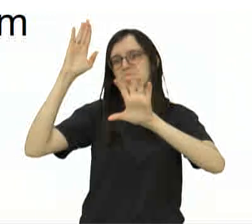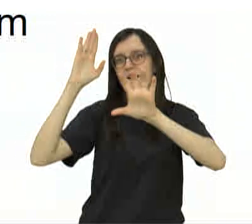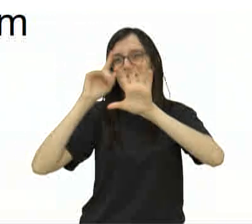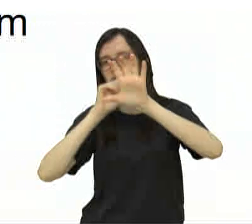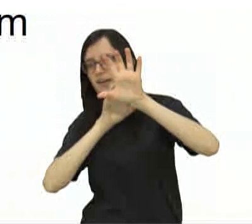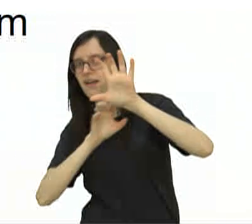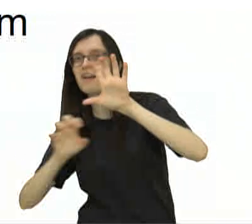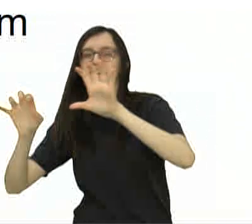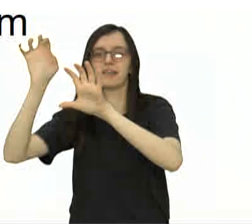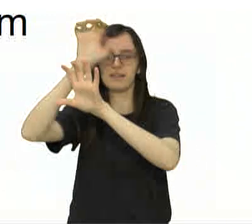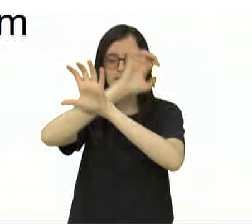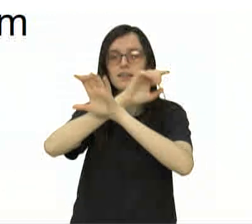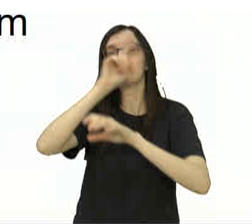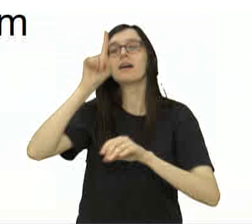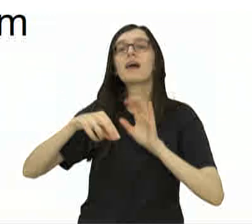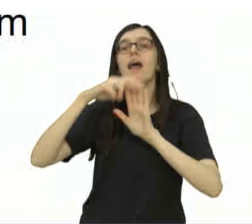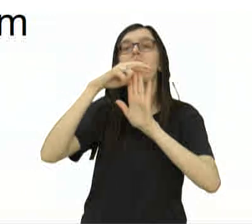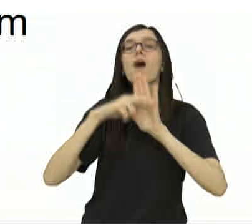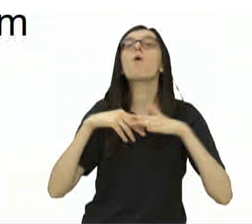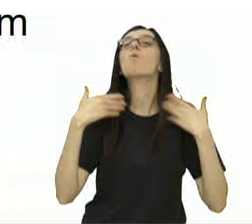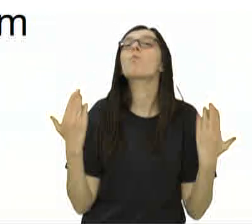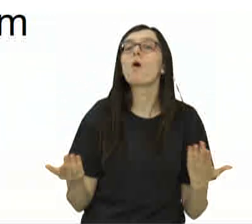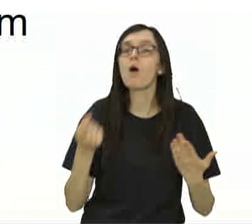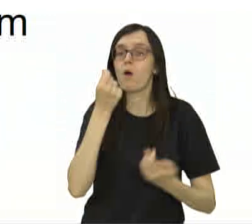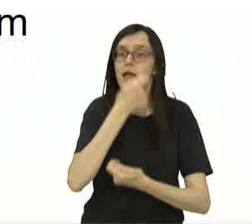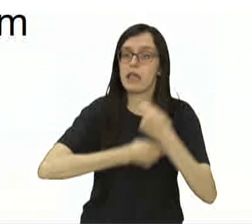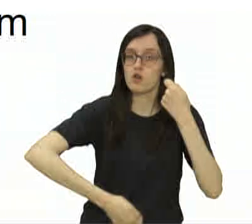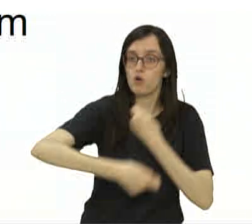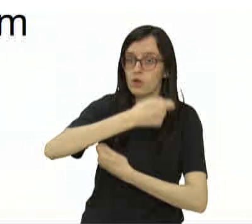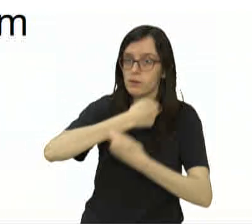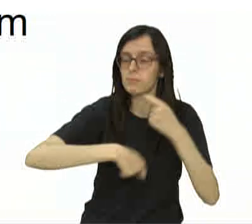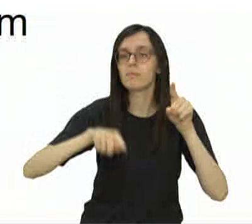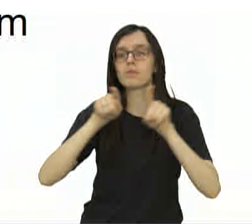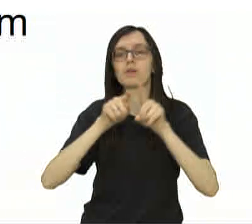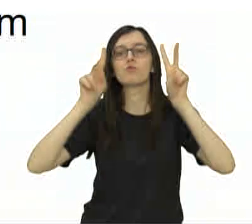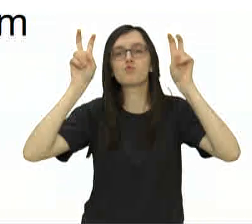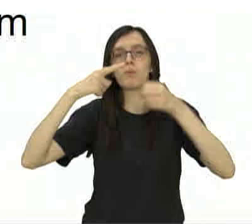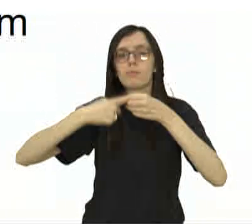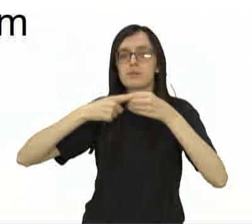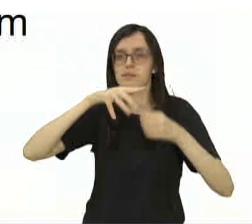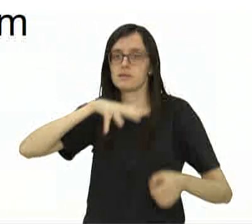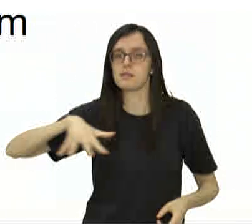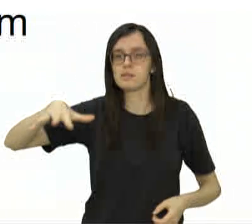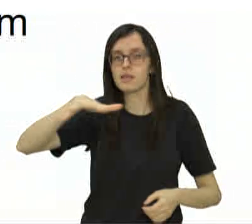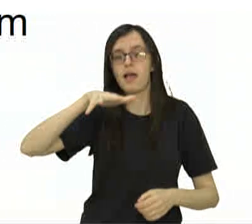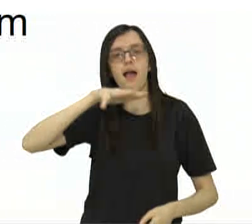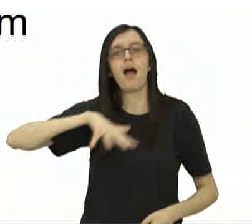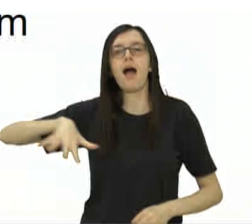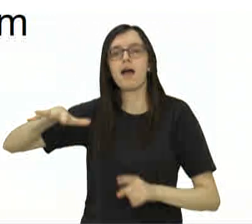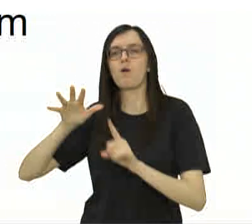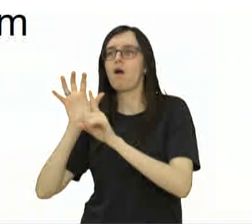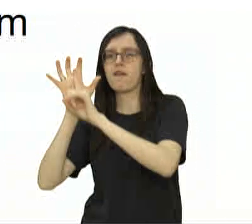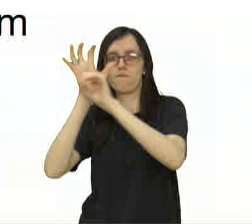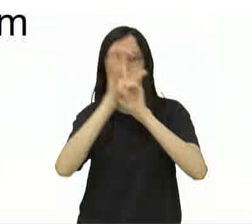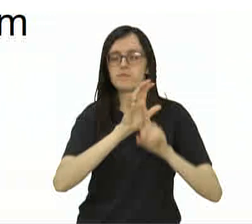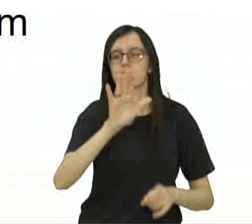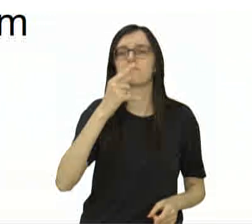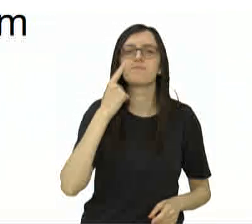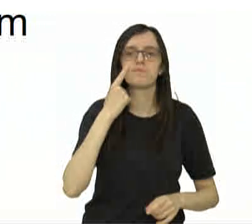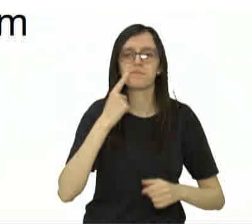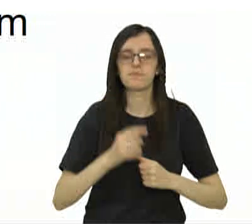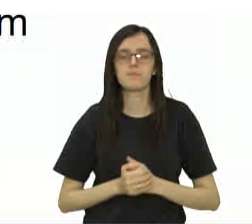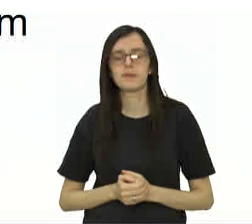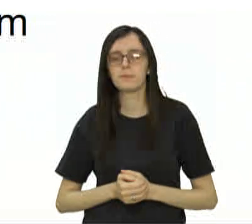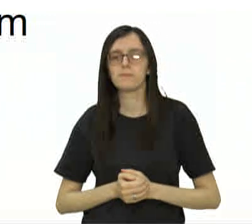intermediárias, baseada em critérios econômicos, rede de urbanização e áreas de influência. Então, de acordo